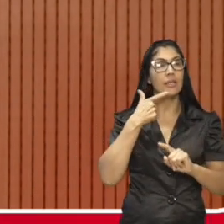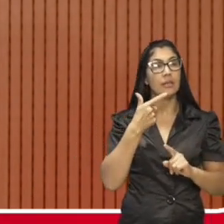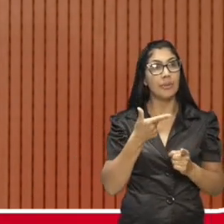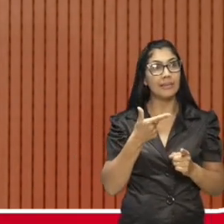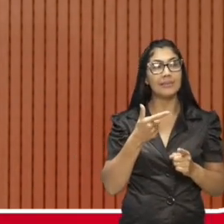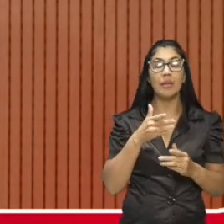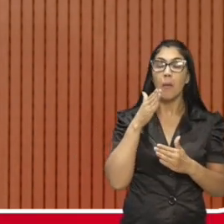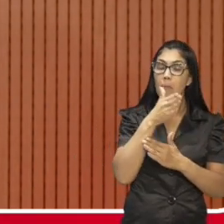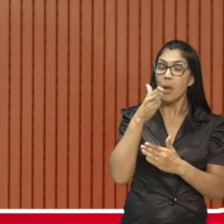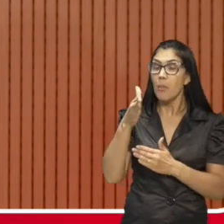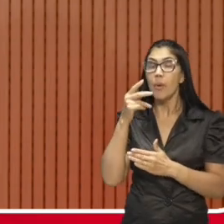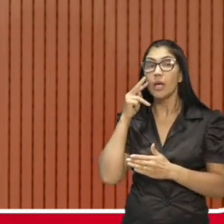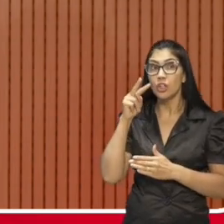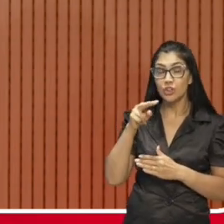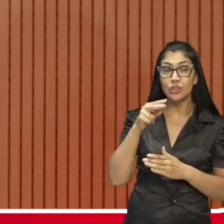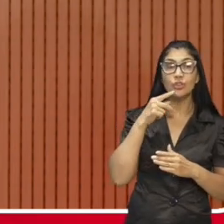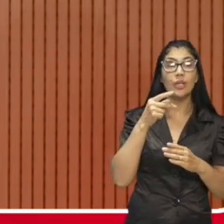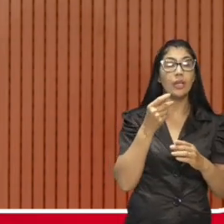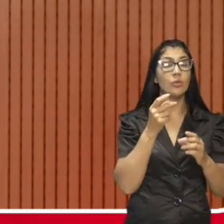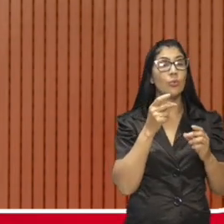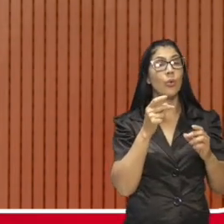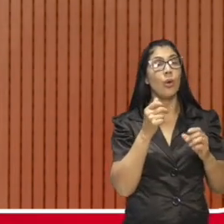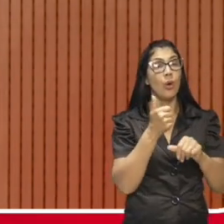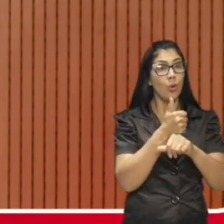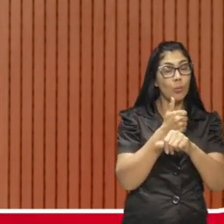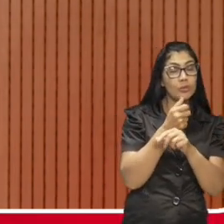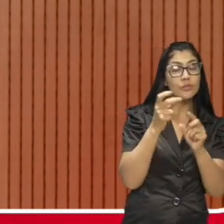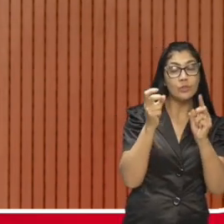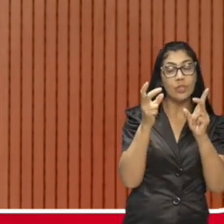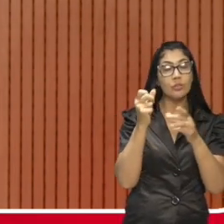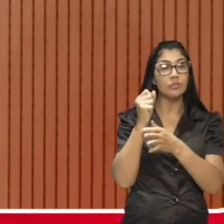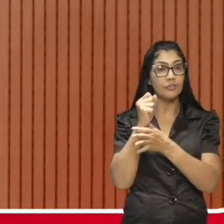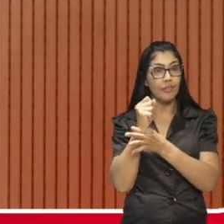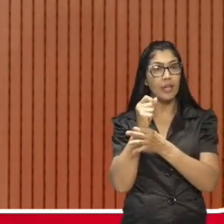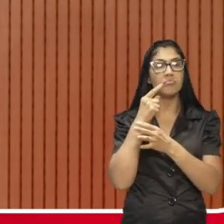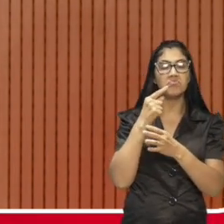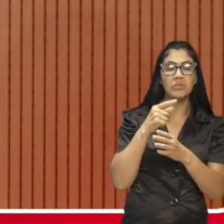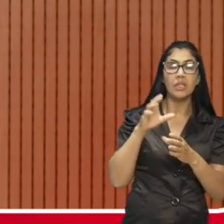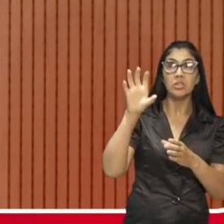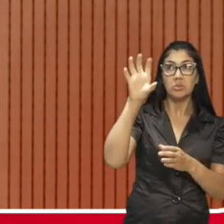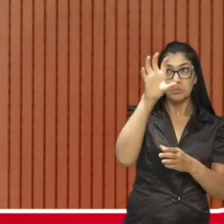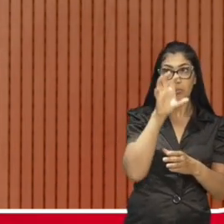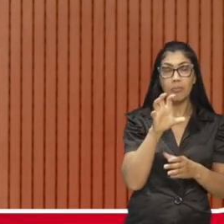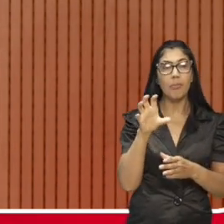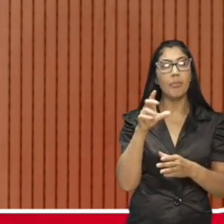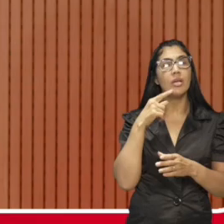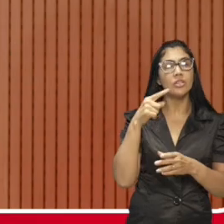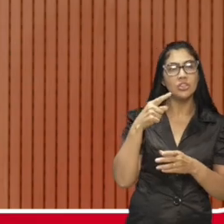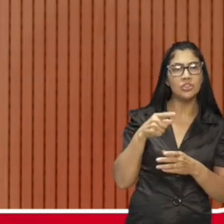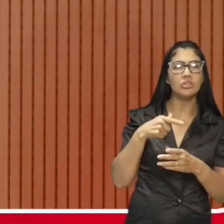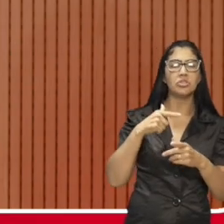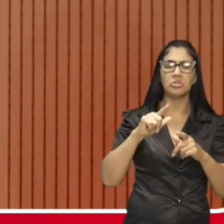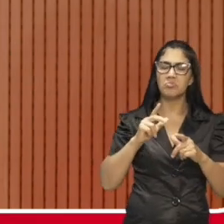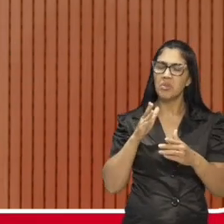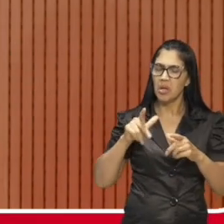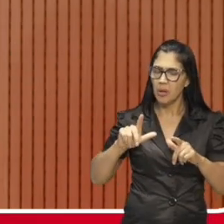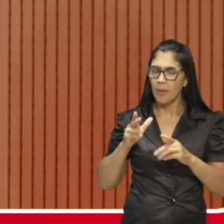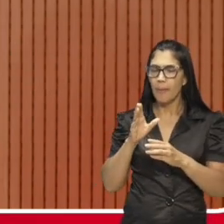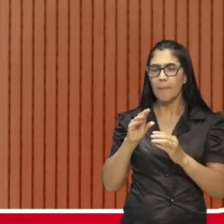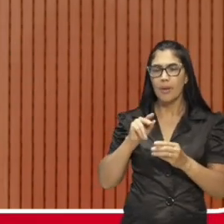gente tem feito com os corretores, juntamente aí nas nossas regiões, tanto eu quanto o Rossetti, que temos visitado,